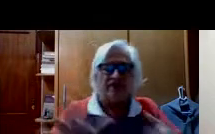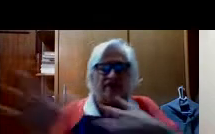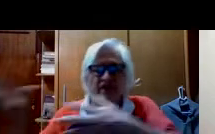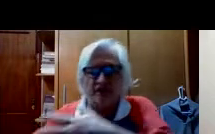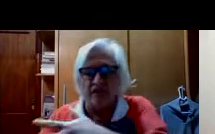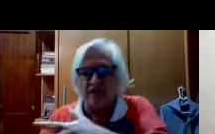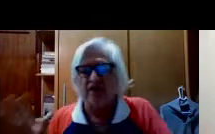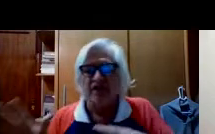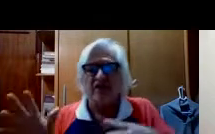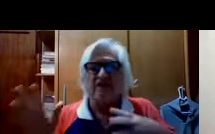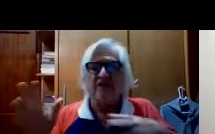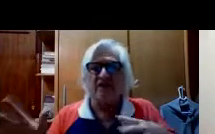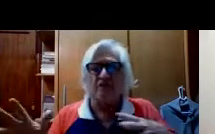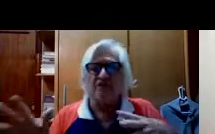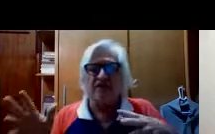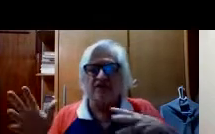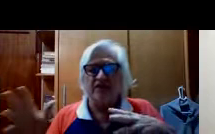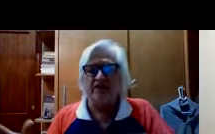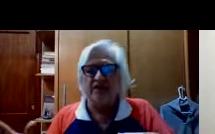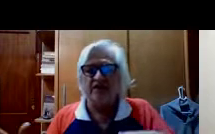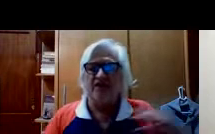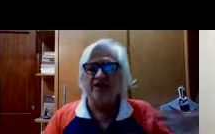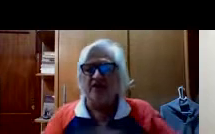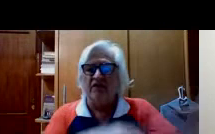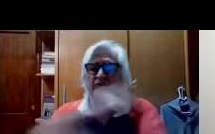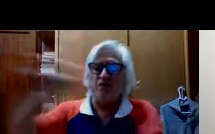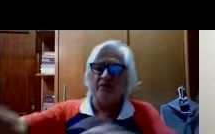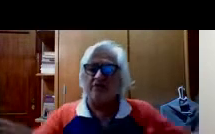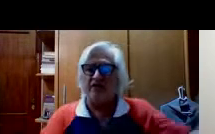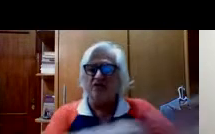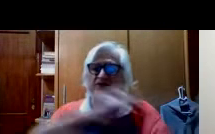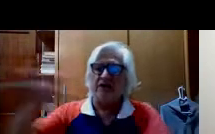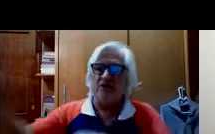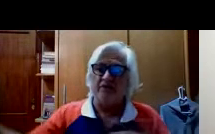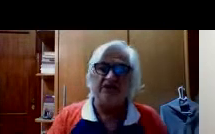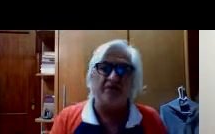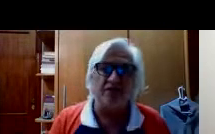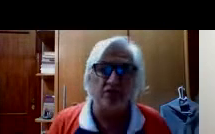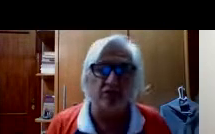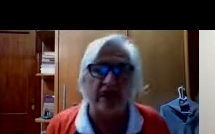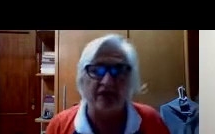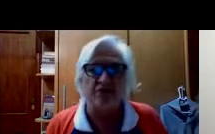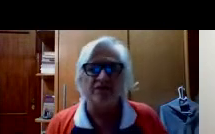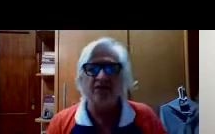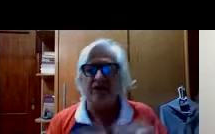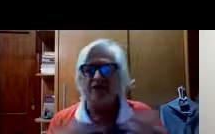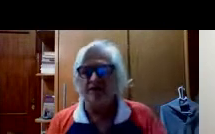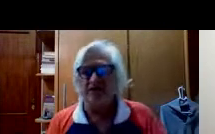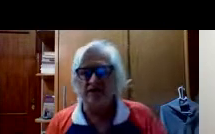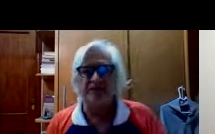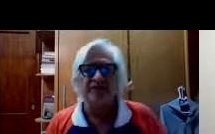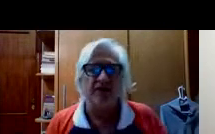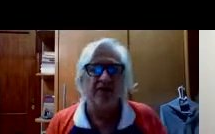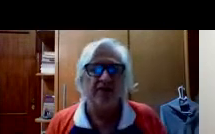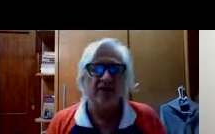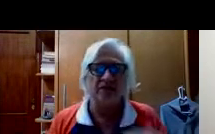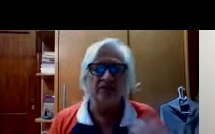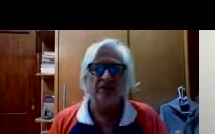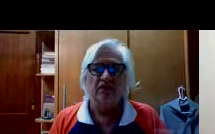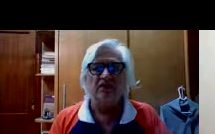vai e volta, vai e volta. Se é energia térmica, não, eles começam a bagunçar, começam a andar para todo lado, e aí